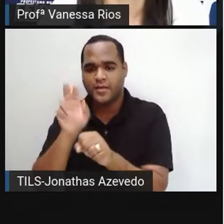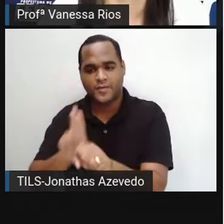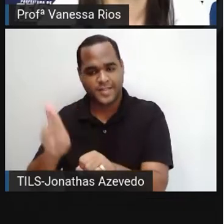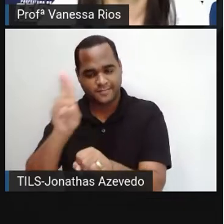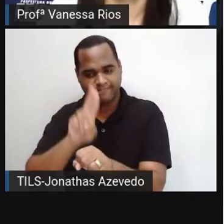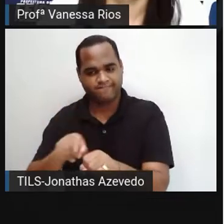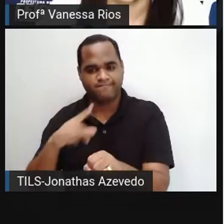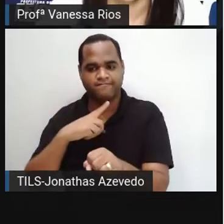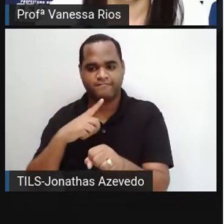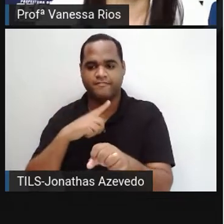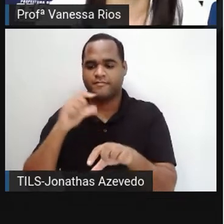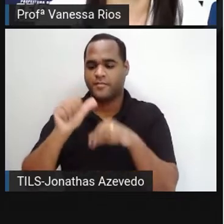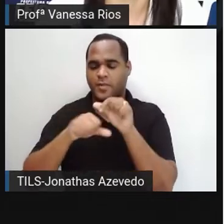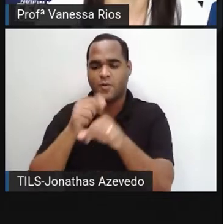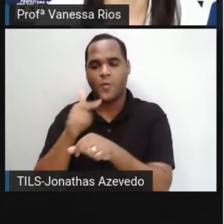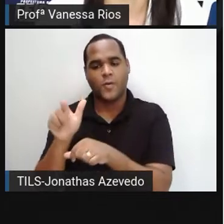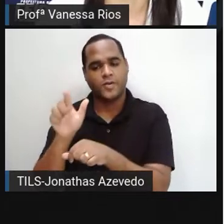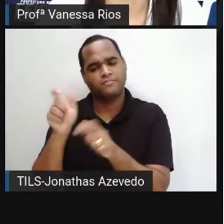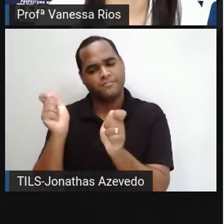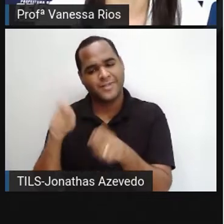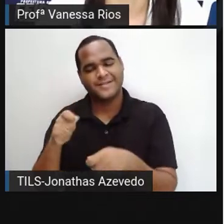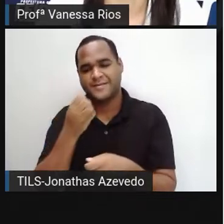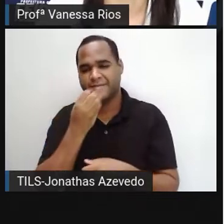vão ganhar outra função.